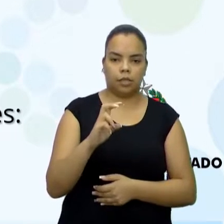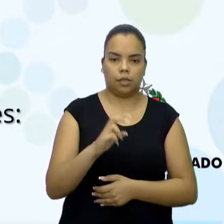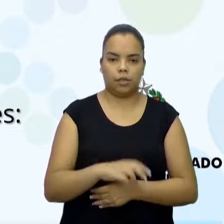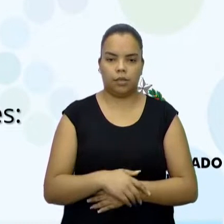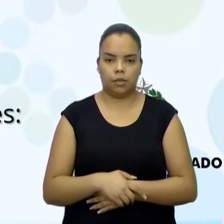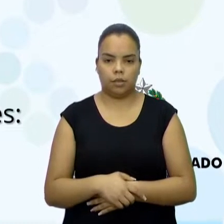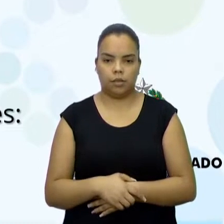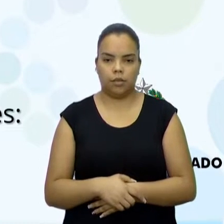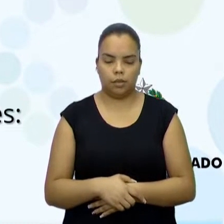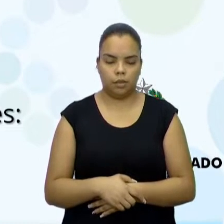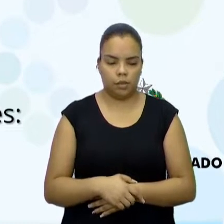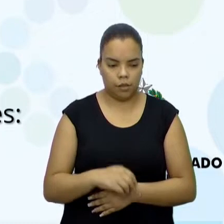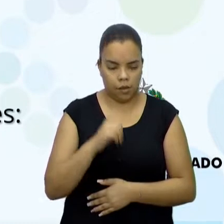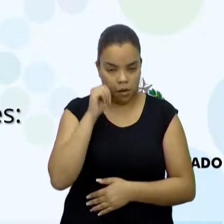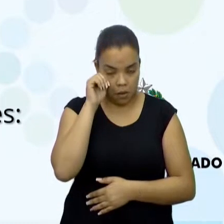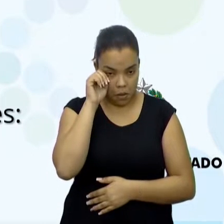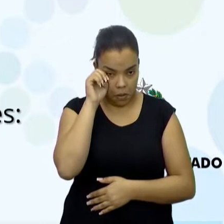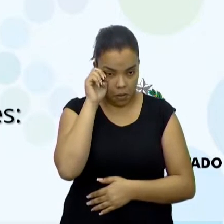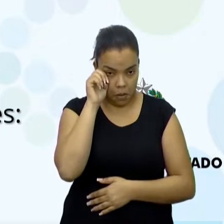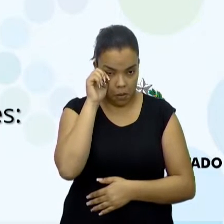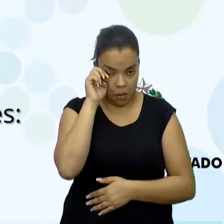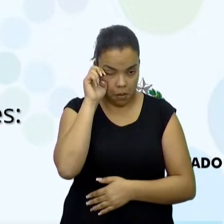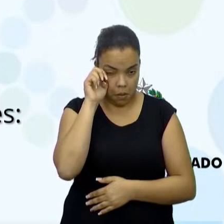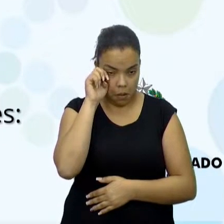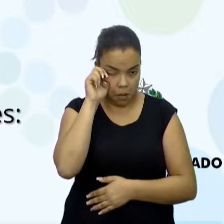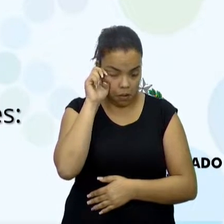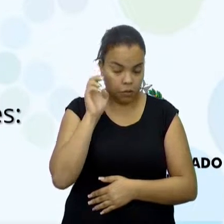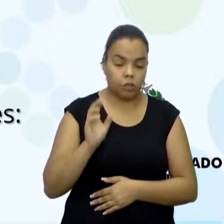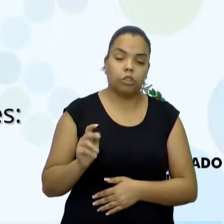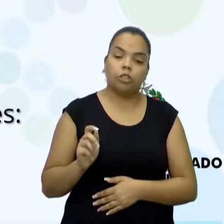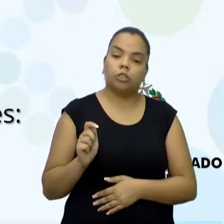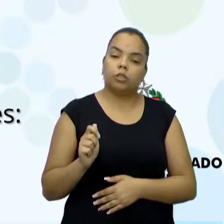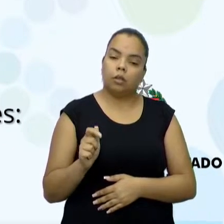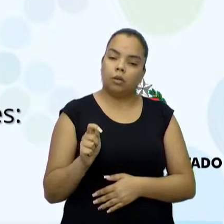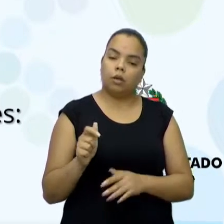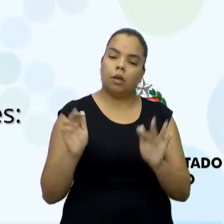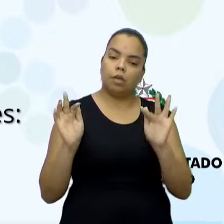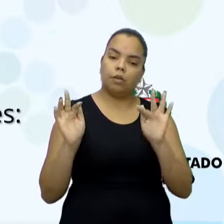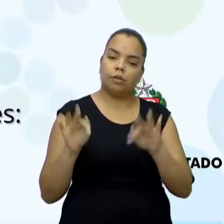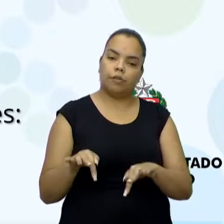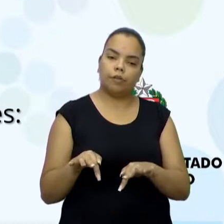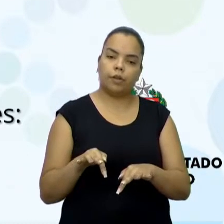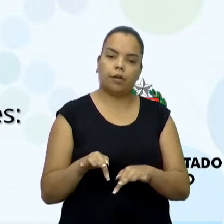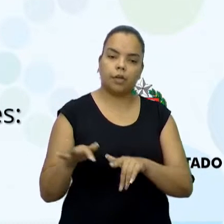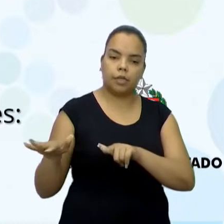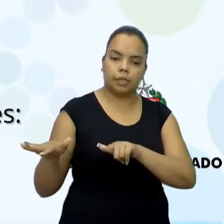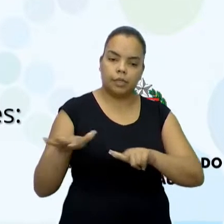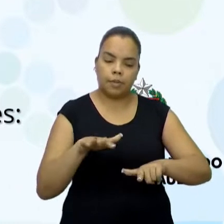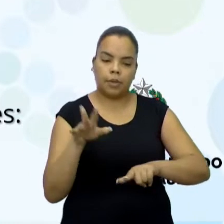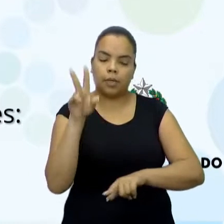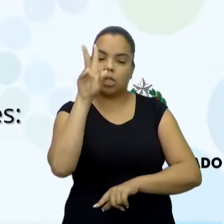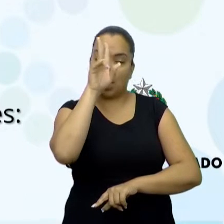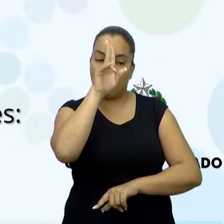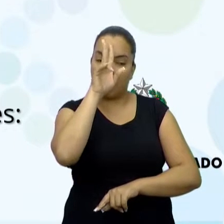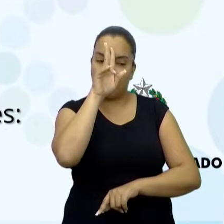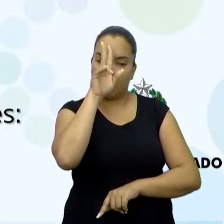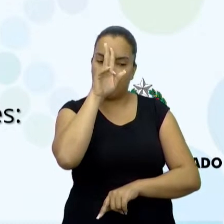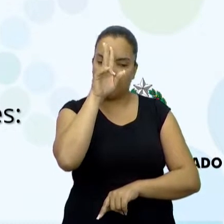essa moderação aí, né, desse final com a semana 6, que é a semana onde